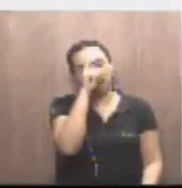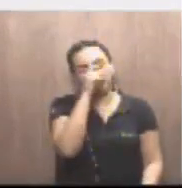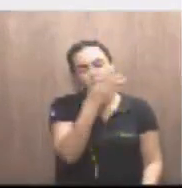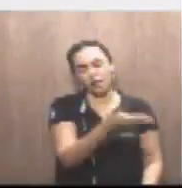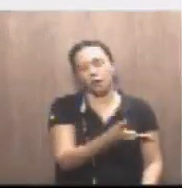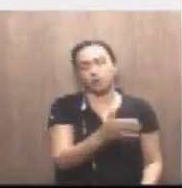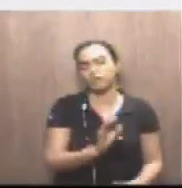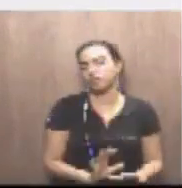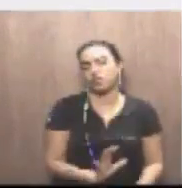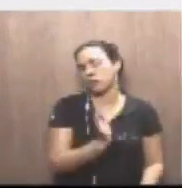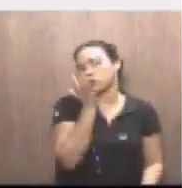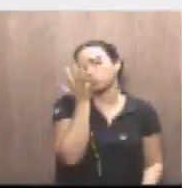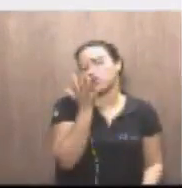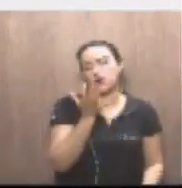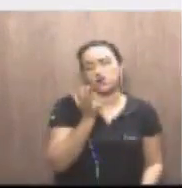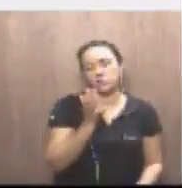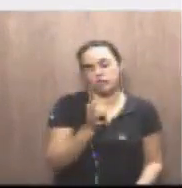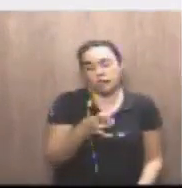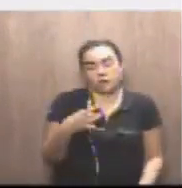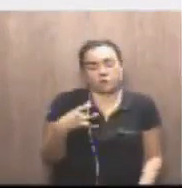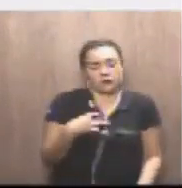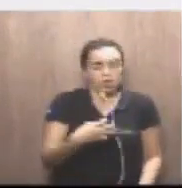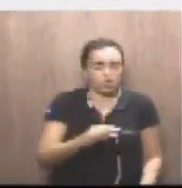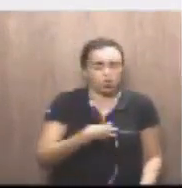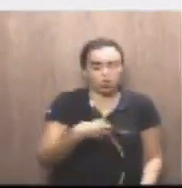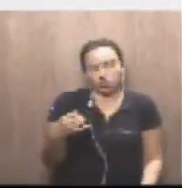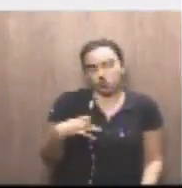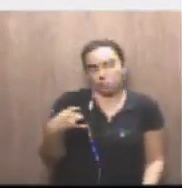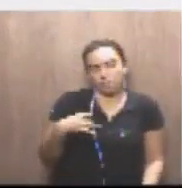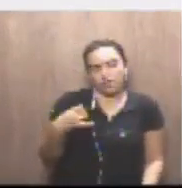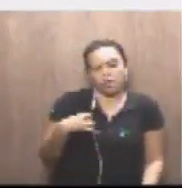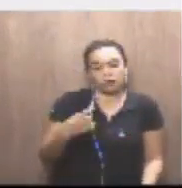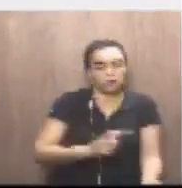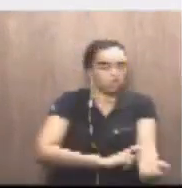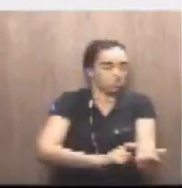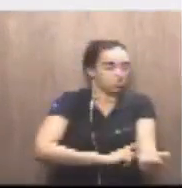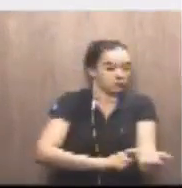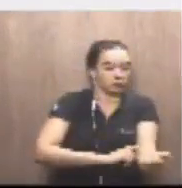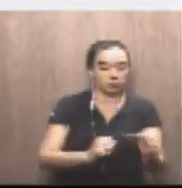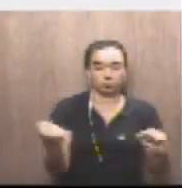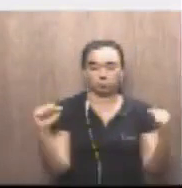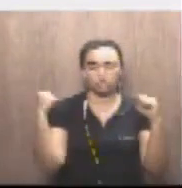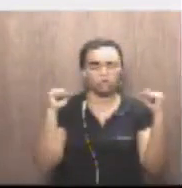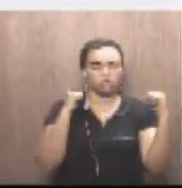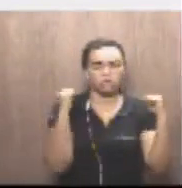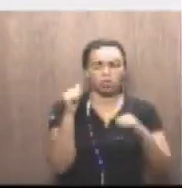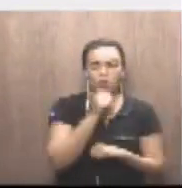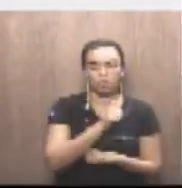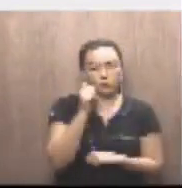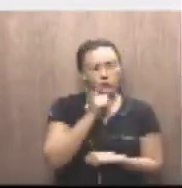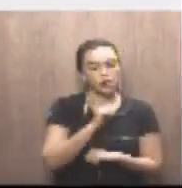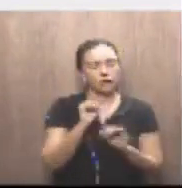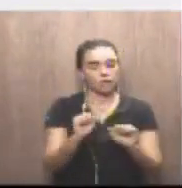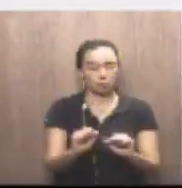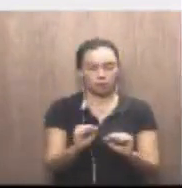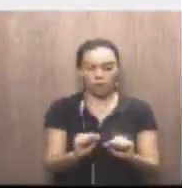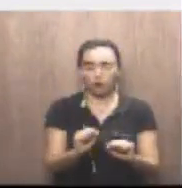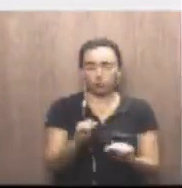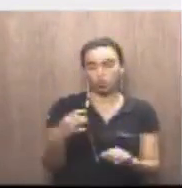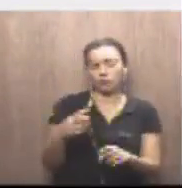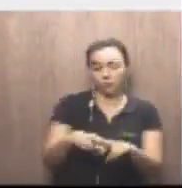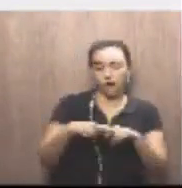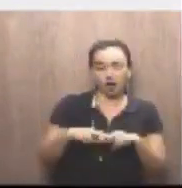algum fator de medo, quando a adrenalina está lá em cima, ela pode, por um